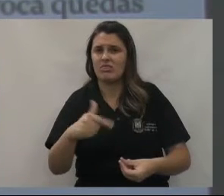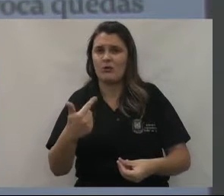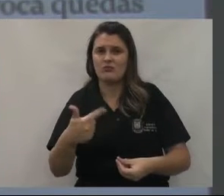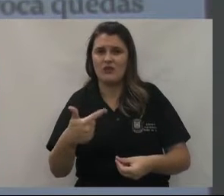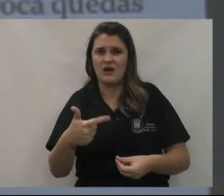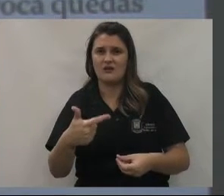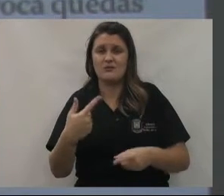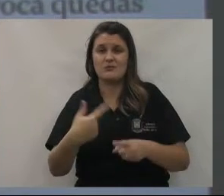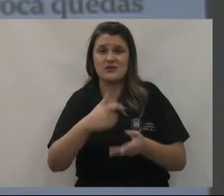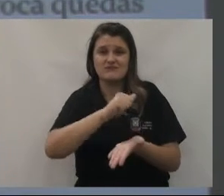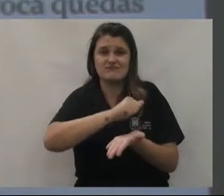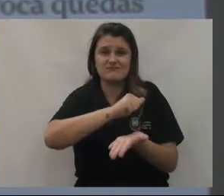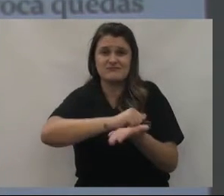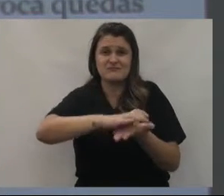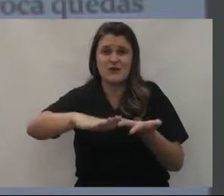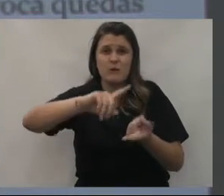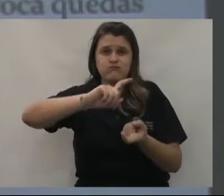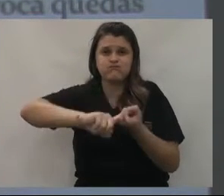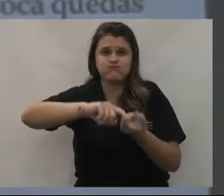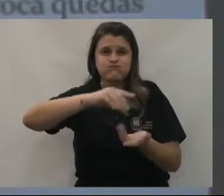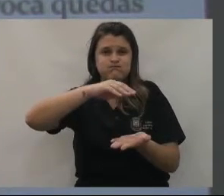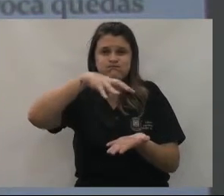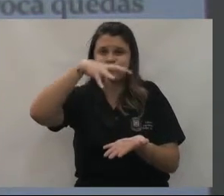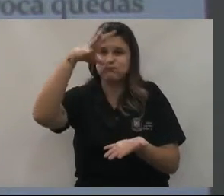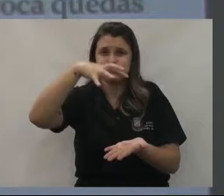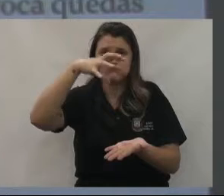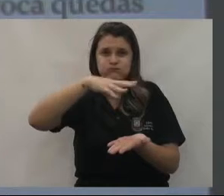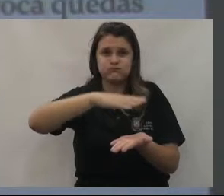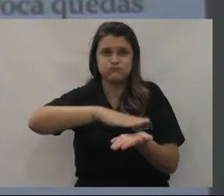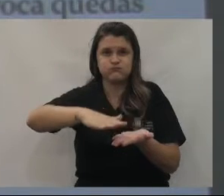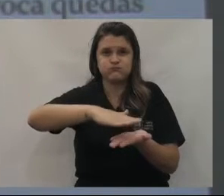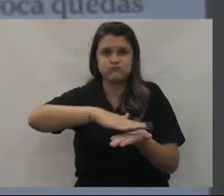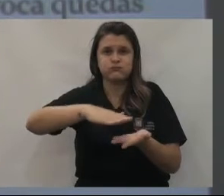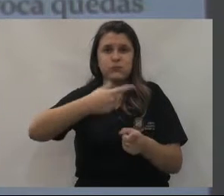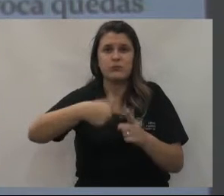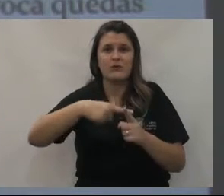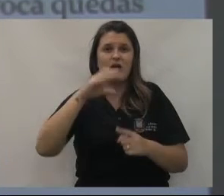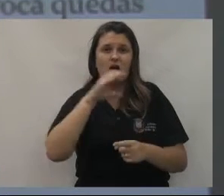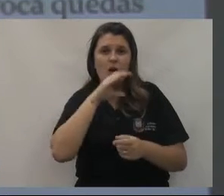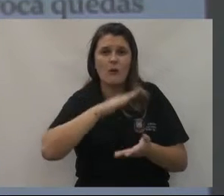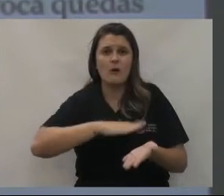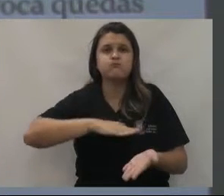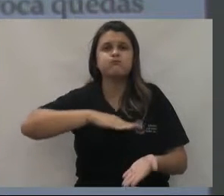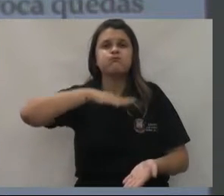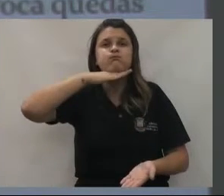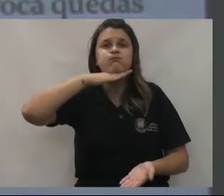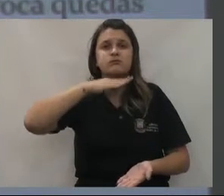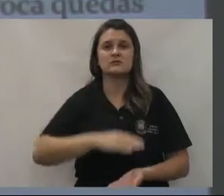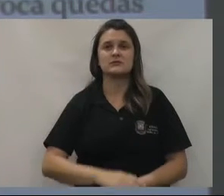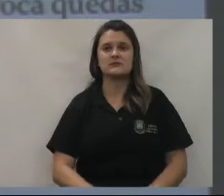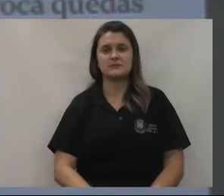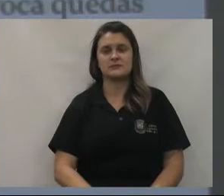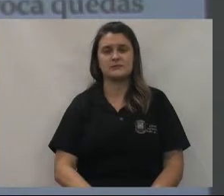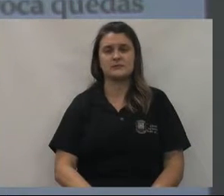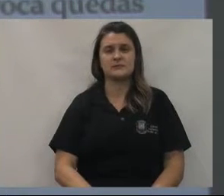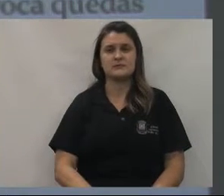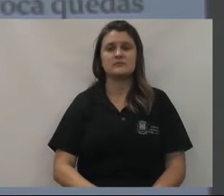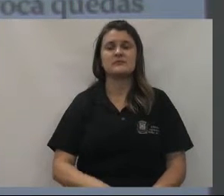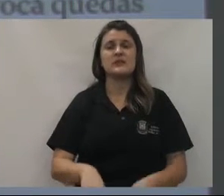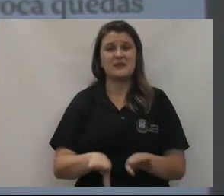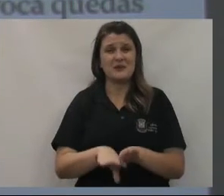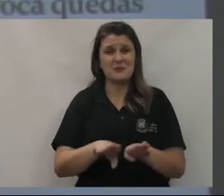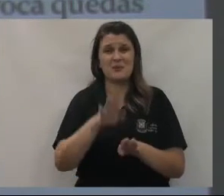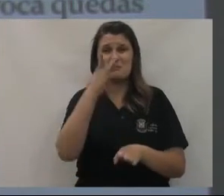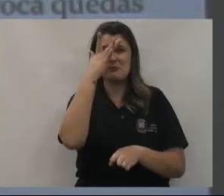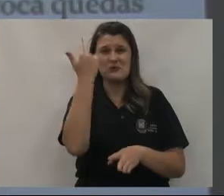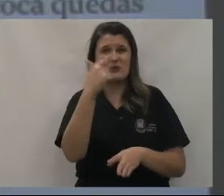vai escoando rapidamente para o rio. É um dos motivos porque ele sobe tão rapidamente. O lixo jogado